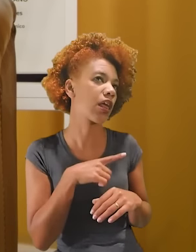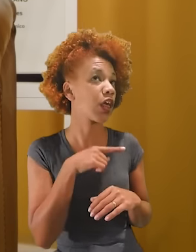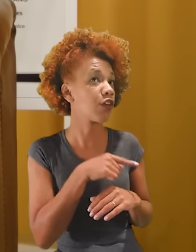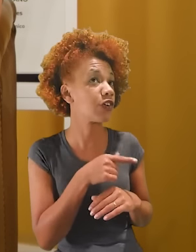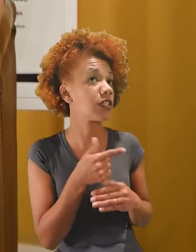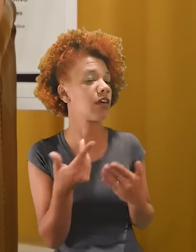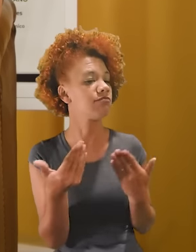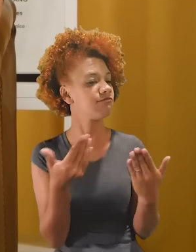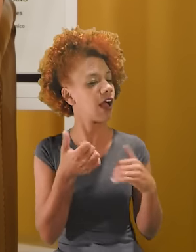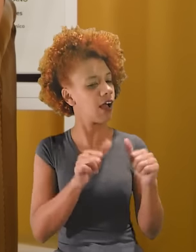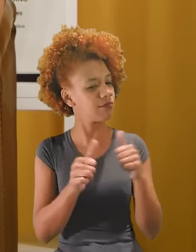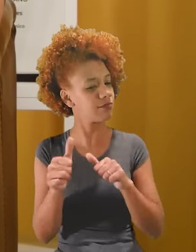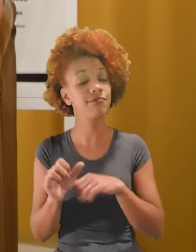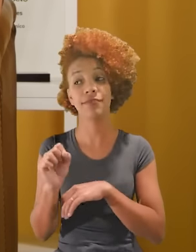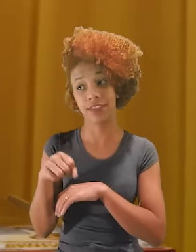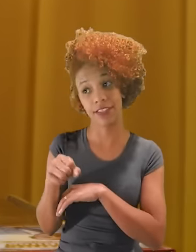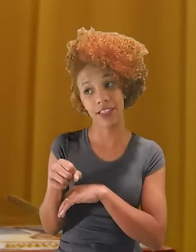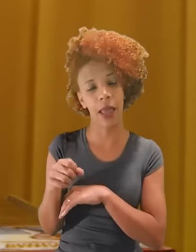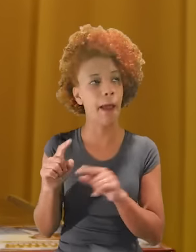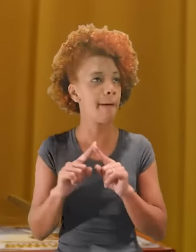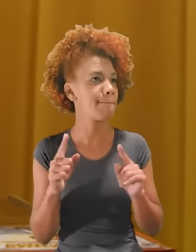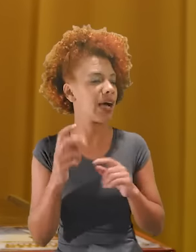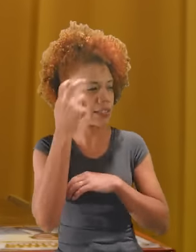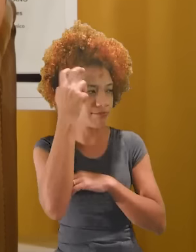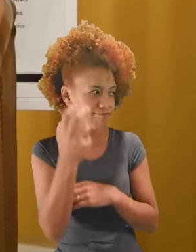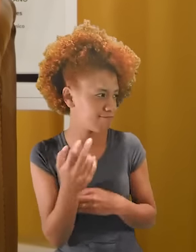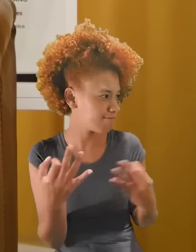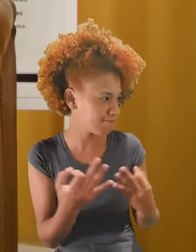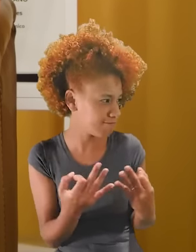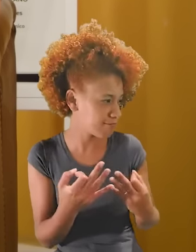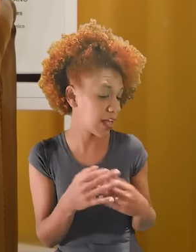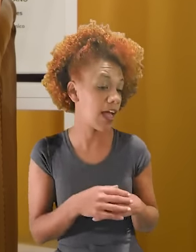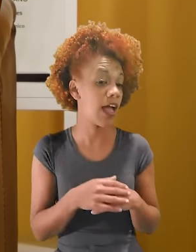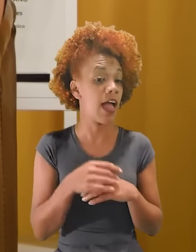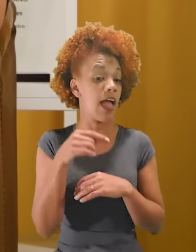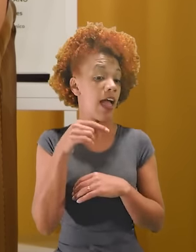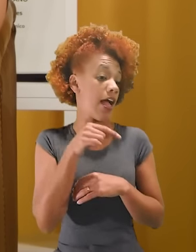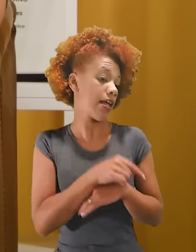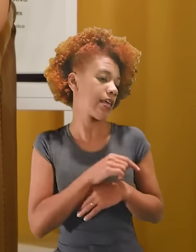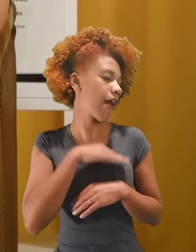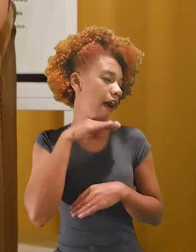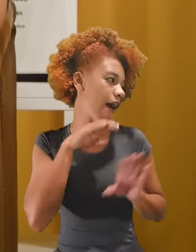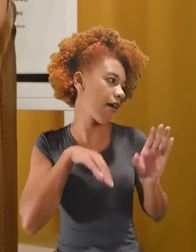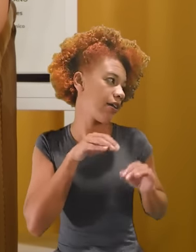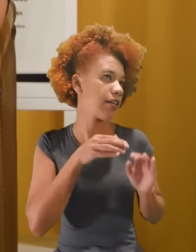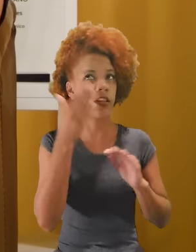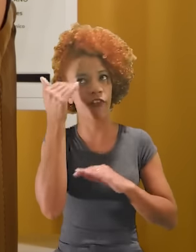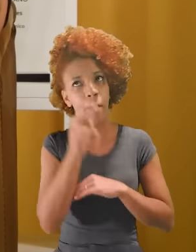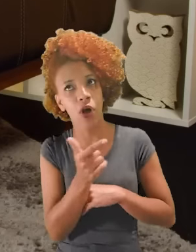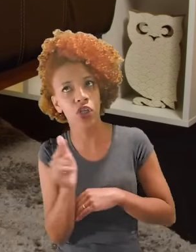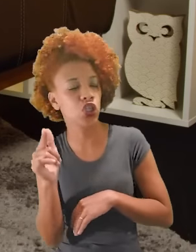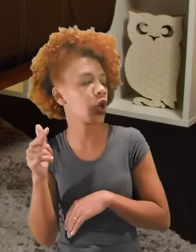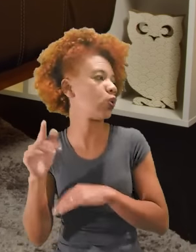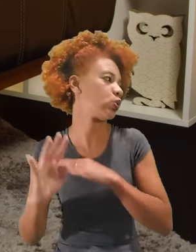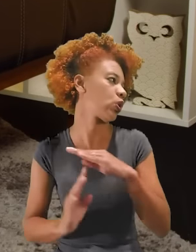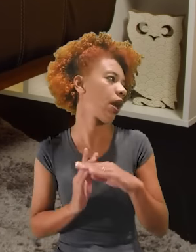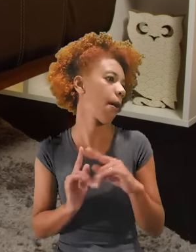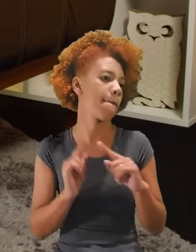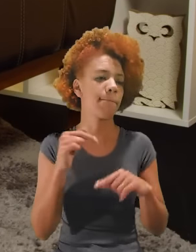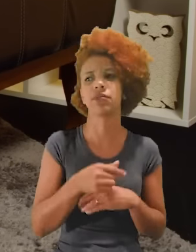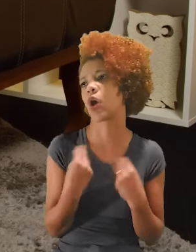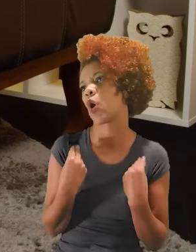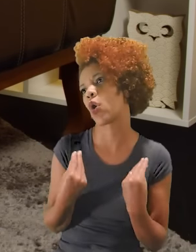E você aprecia... Aprecia, isso que eu tô dizendo. A genialidade do cara. Do outro. Aqui a Anitta vai fazer sucesso lá fora, a galera de pedra. Ela não faz sucesso. Fala,